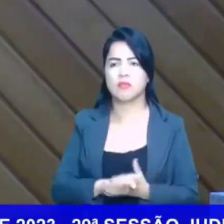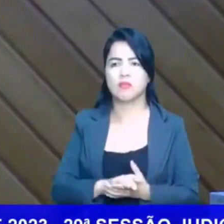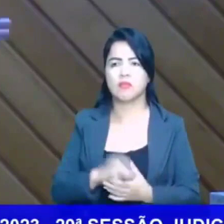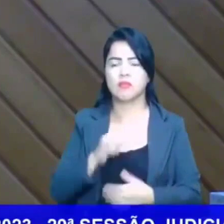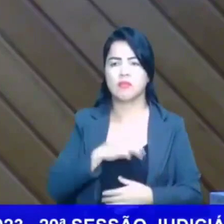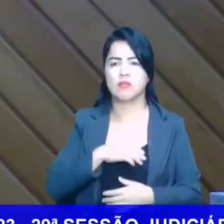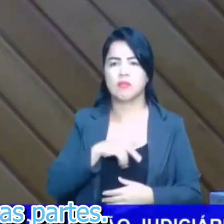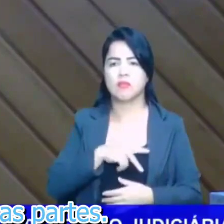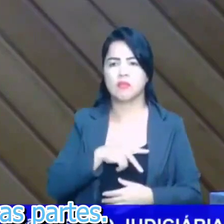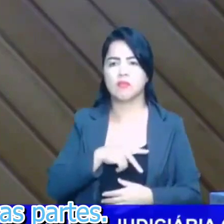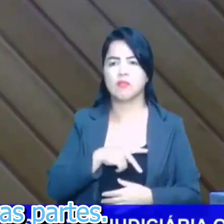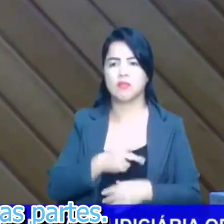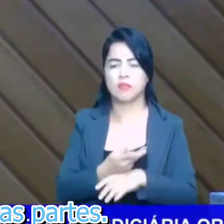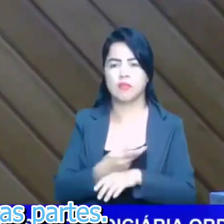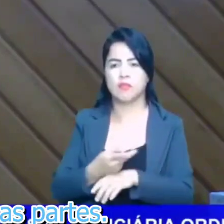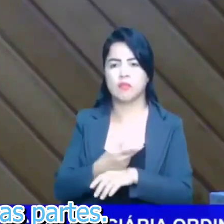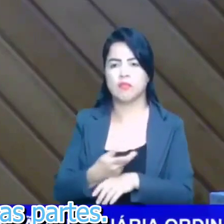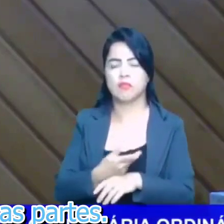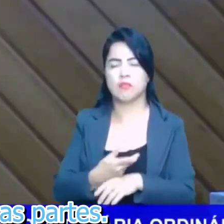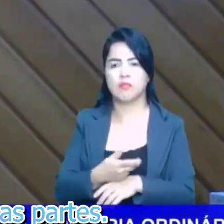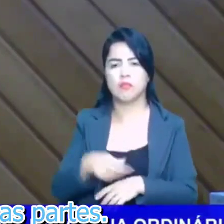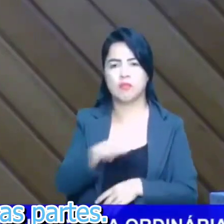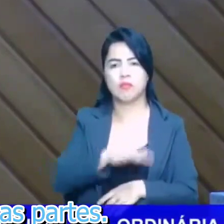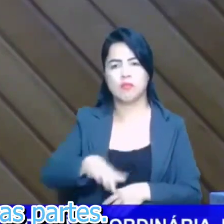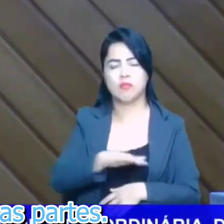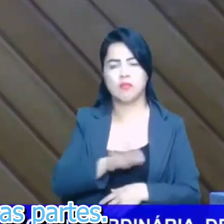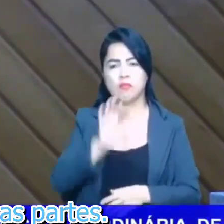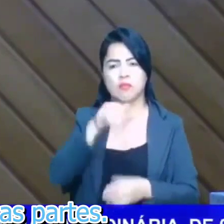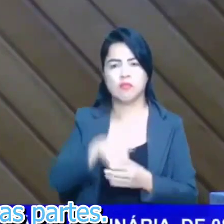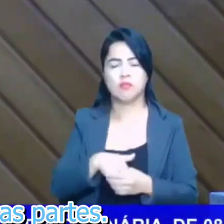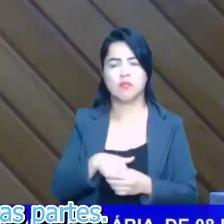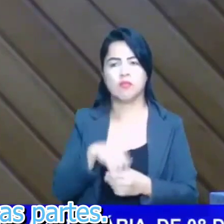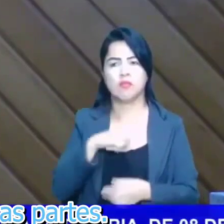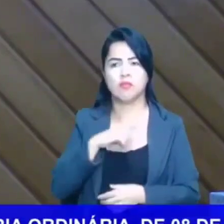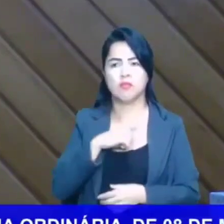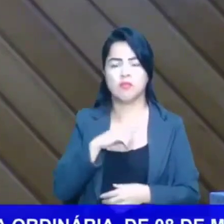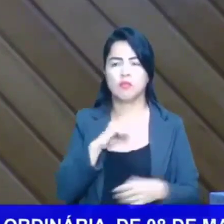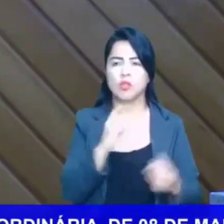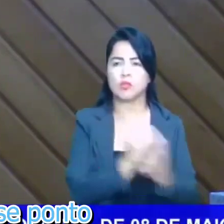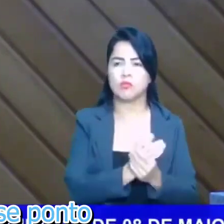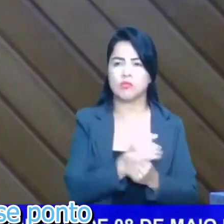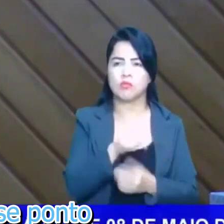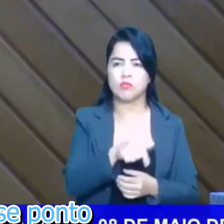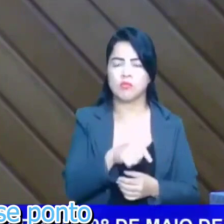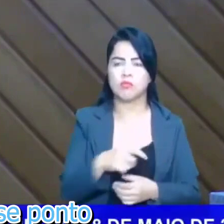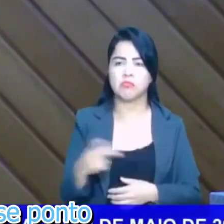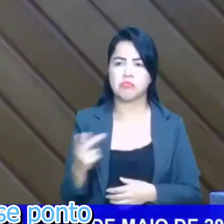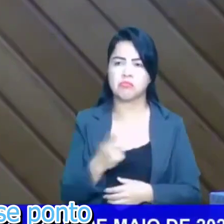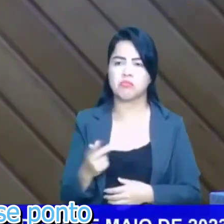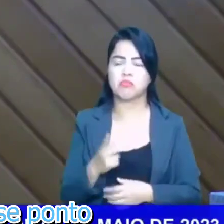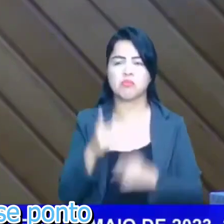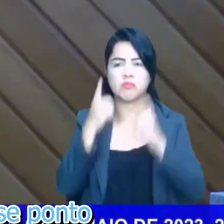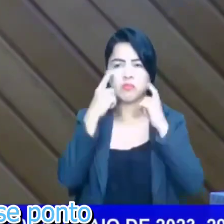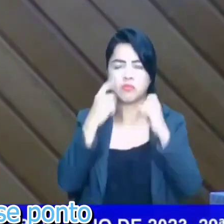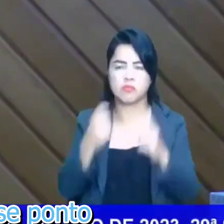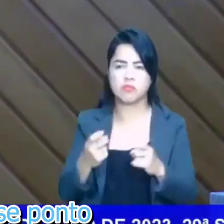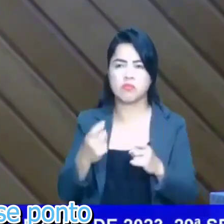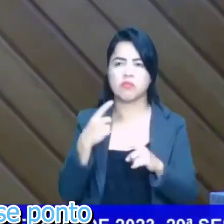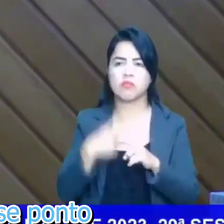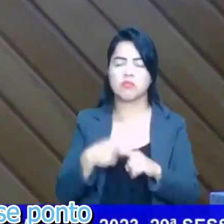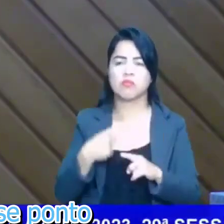Ministério, a Procuradoria Regional Eleitoral, da coisa julgada entre as partes. É interessante isso porque